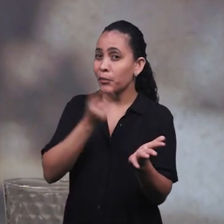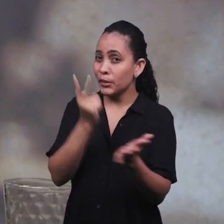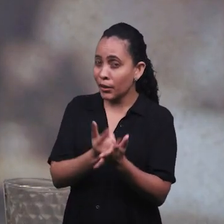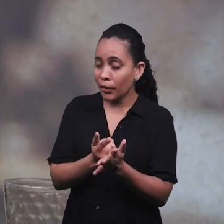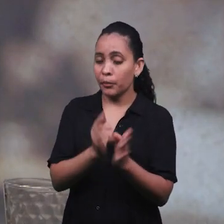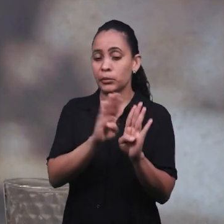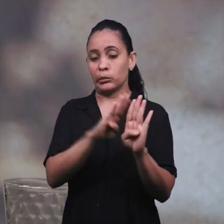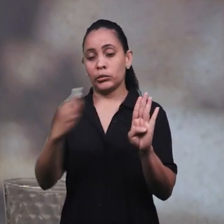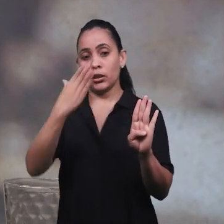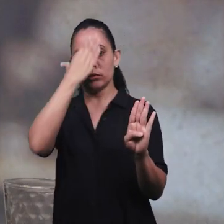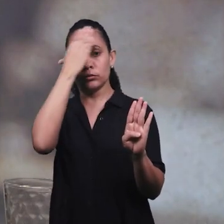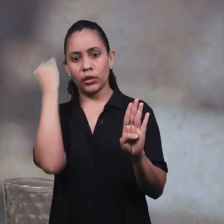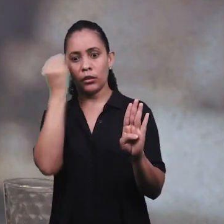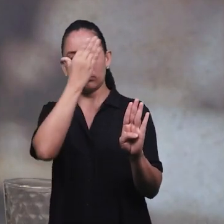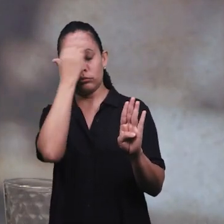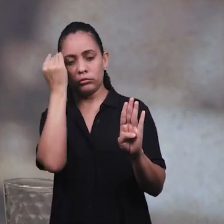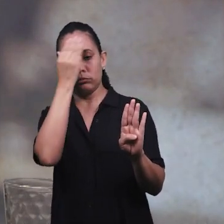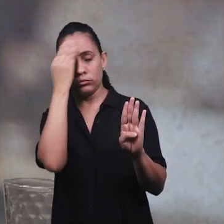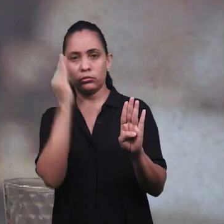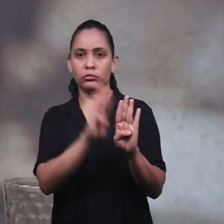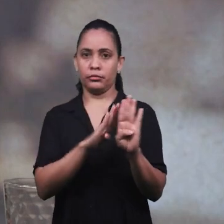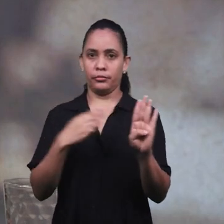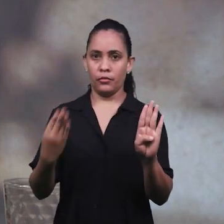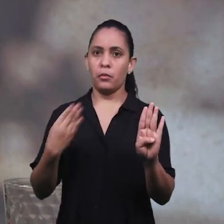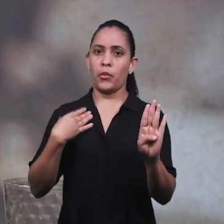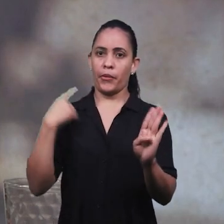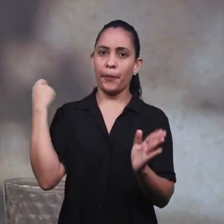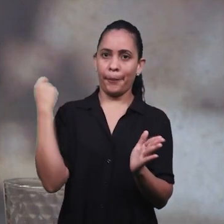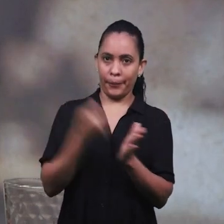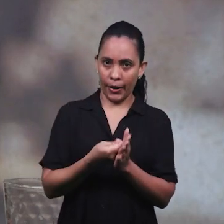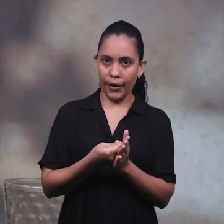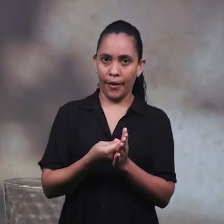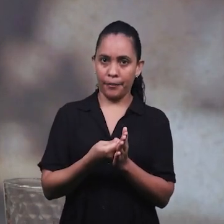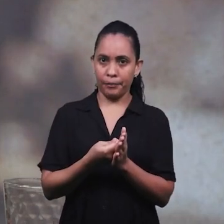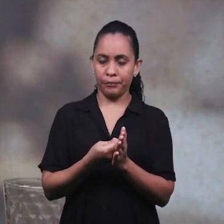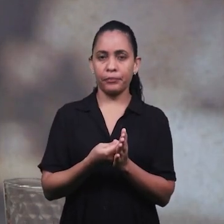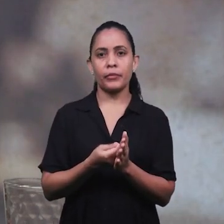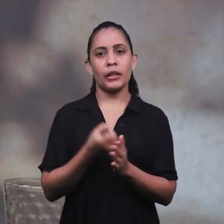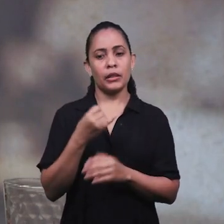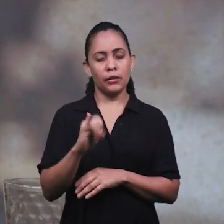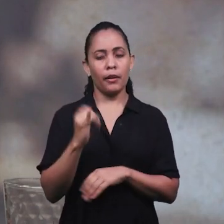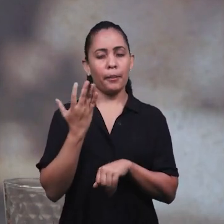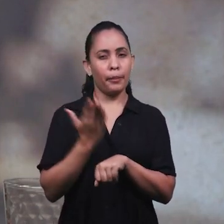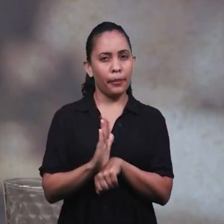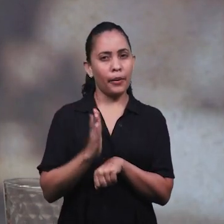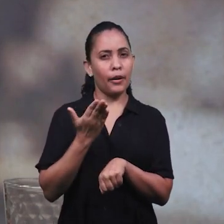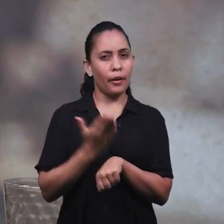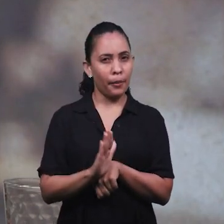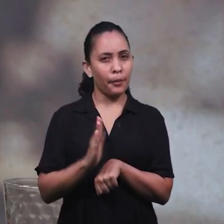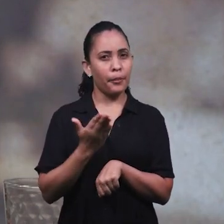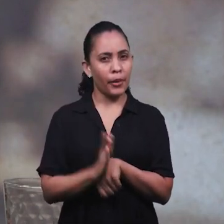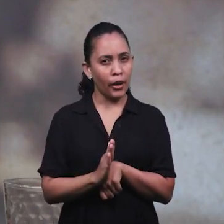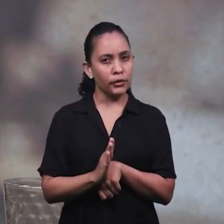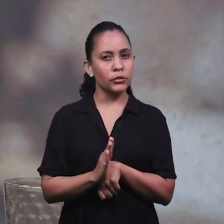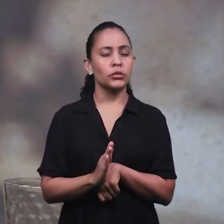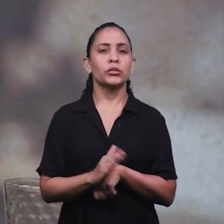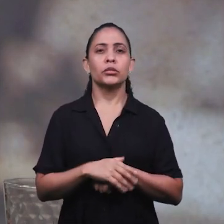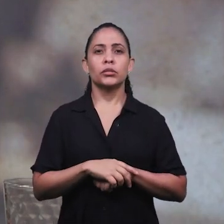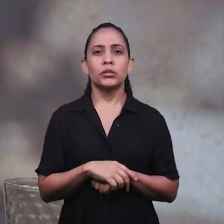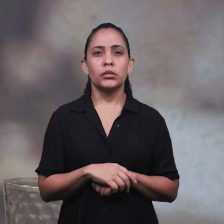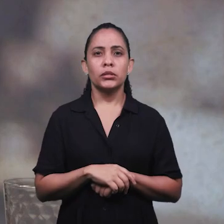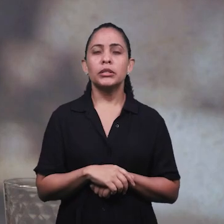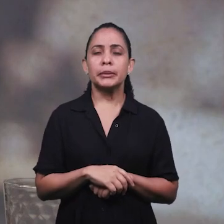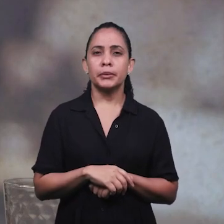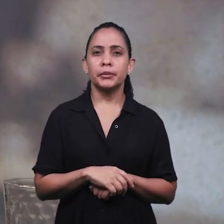pode ser, inclusive, elevada. E se essa prática de infração chegar num nível